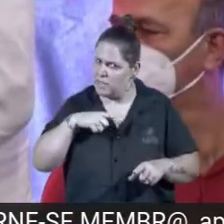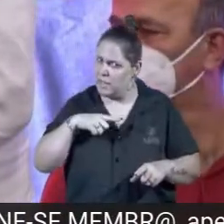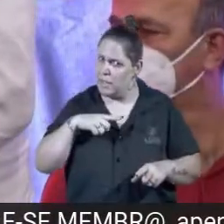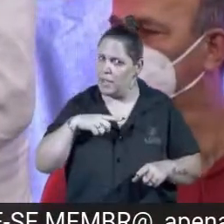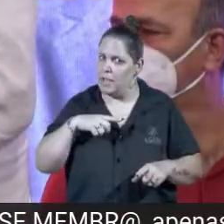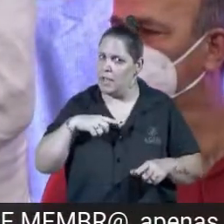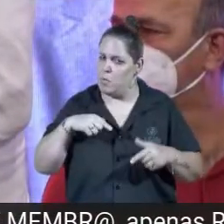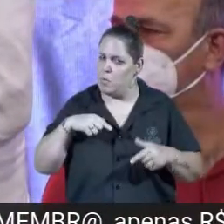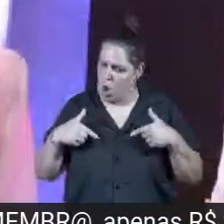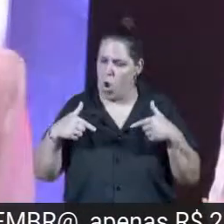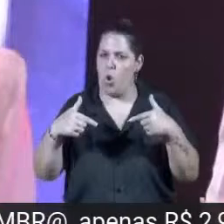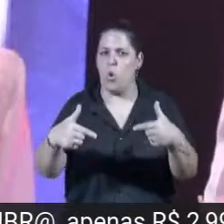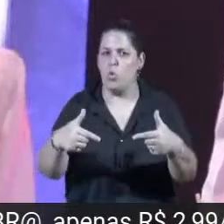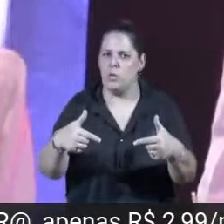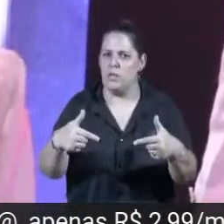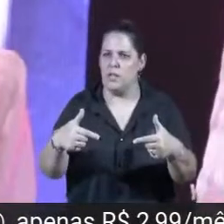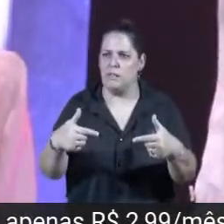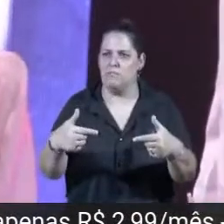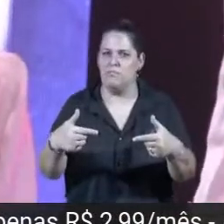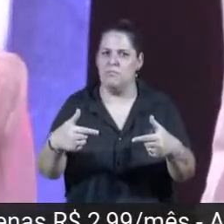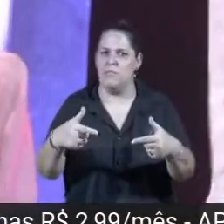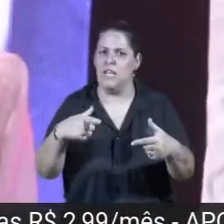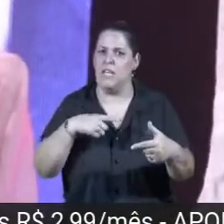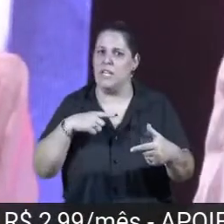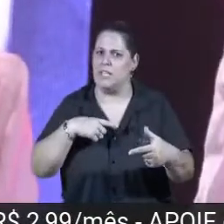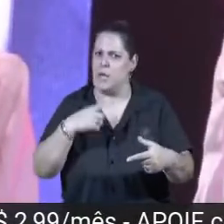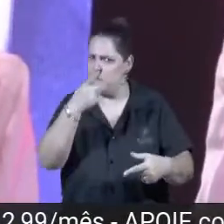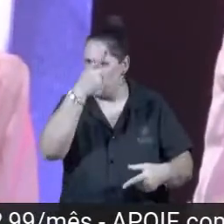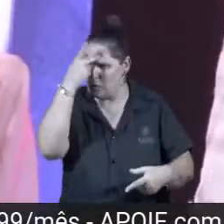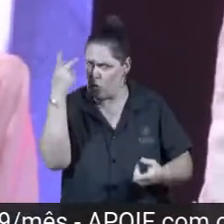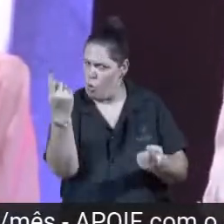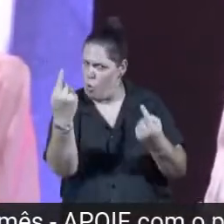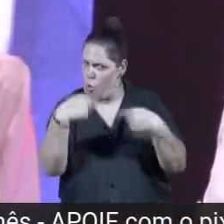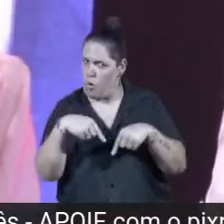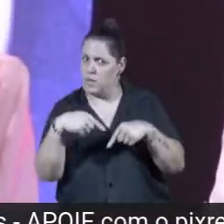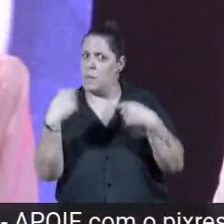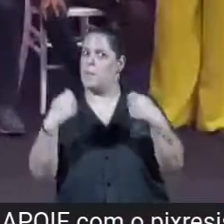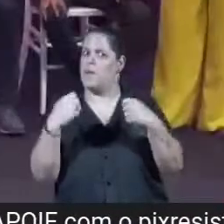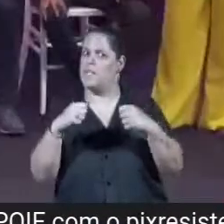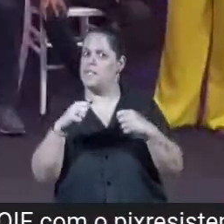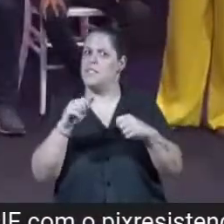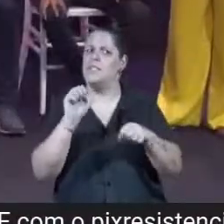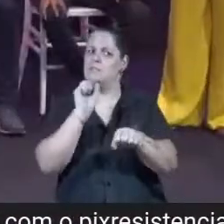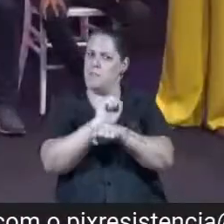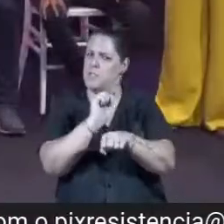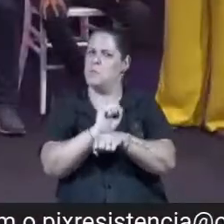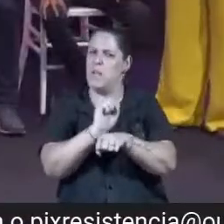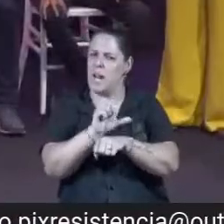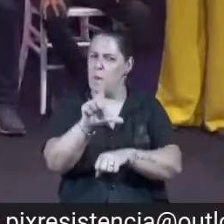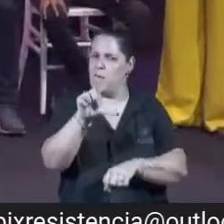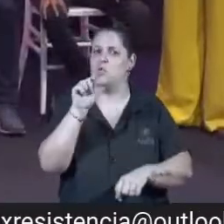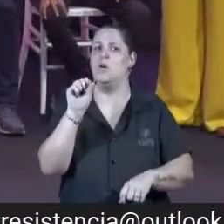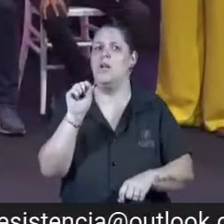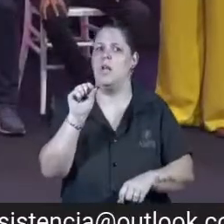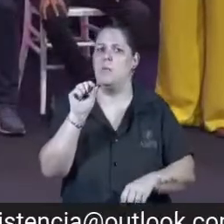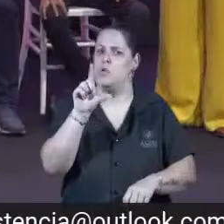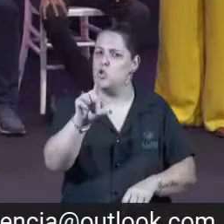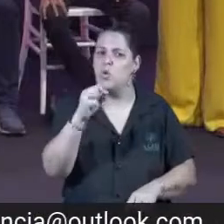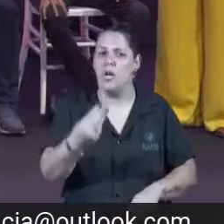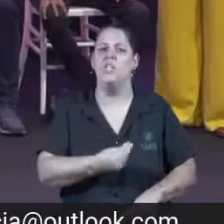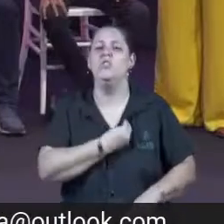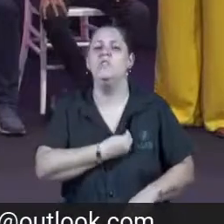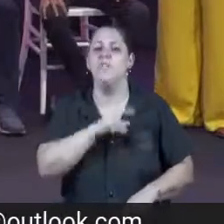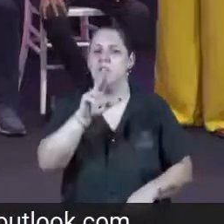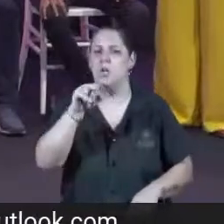pensa antes de decidir. Quem decide para amanhã dar a volta, eu acho que você tomou uma decisão de vida, e eu nunca vou me